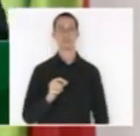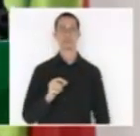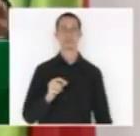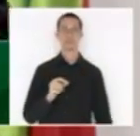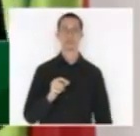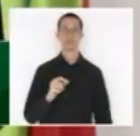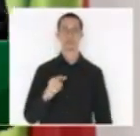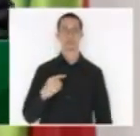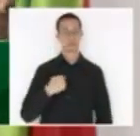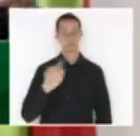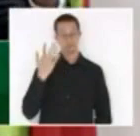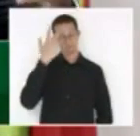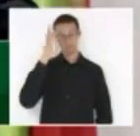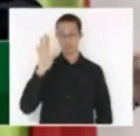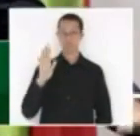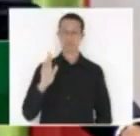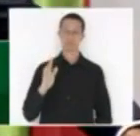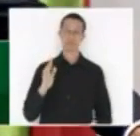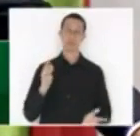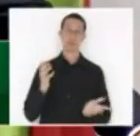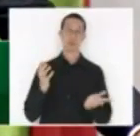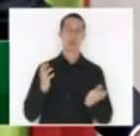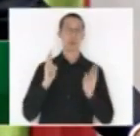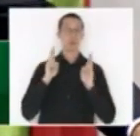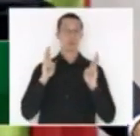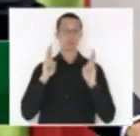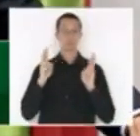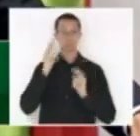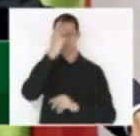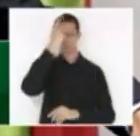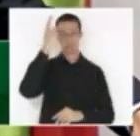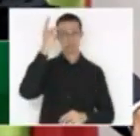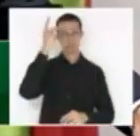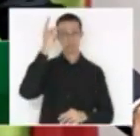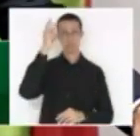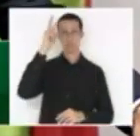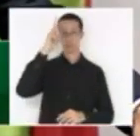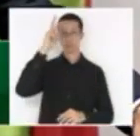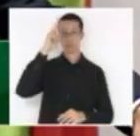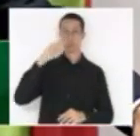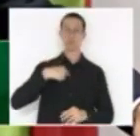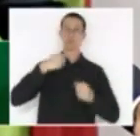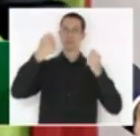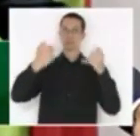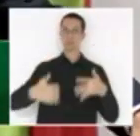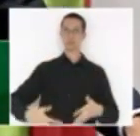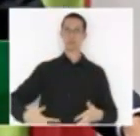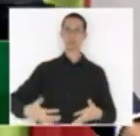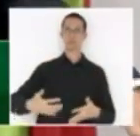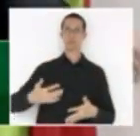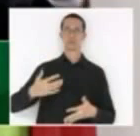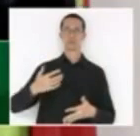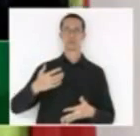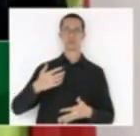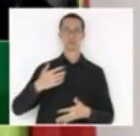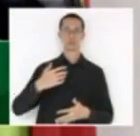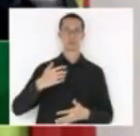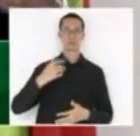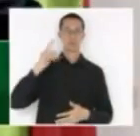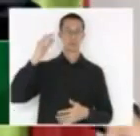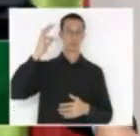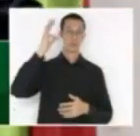sou cético, mas espero que alguém se lembre dessa minha fala. Em dezembro de 2019, fala: